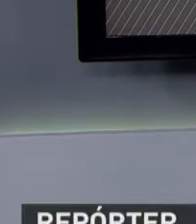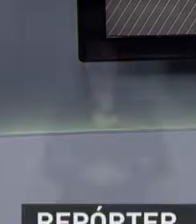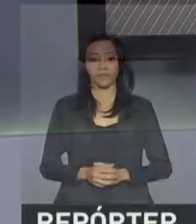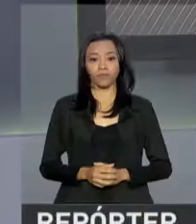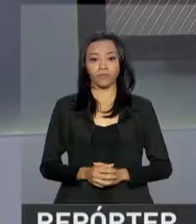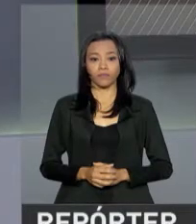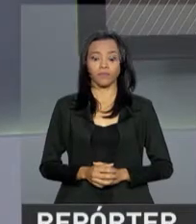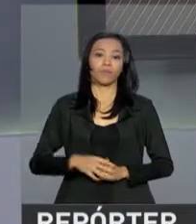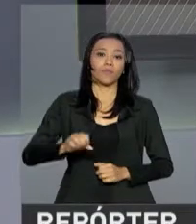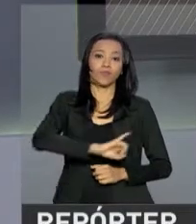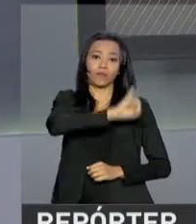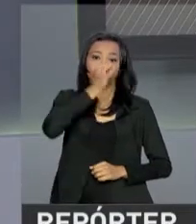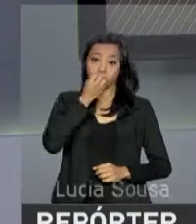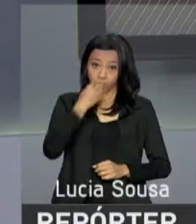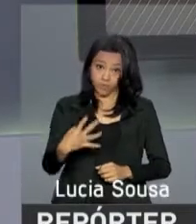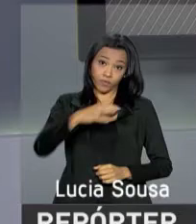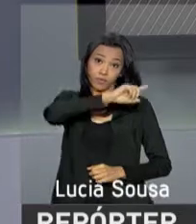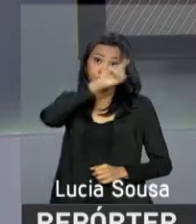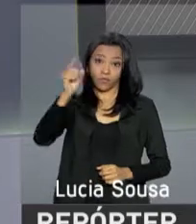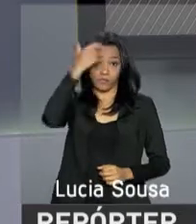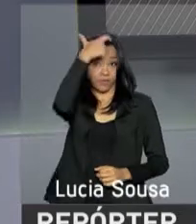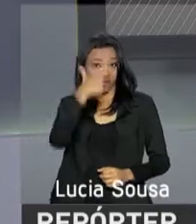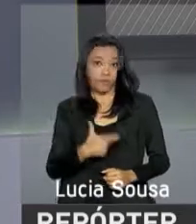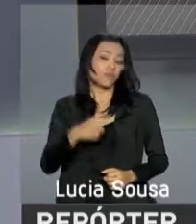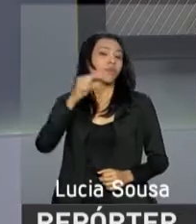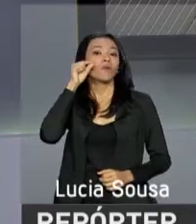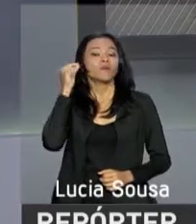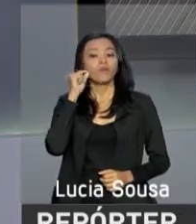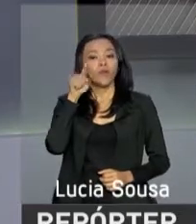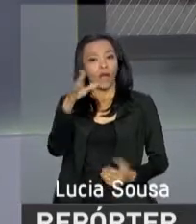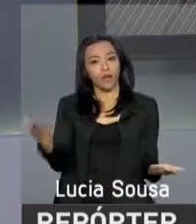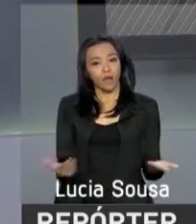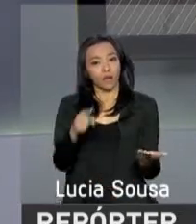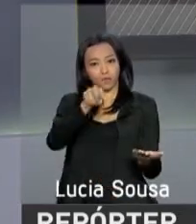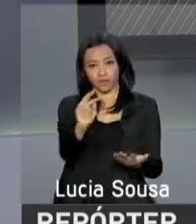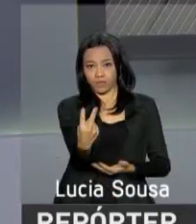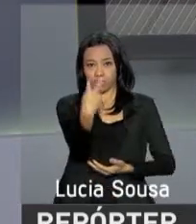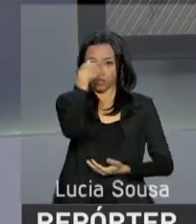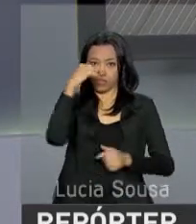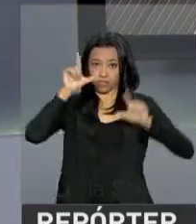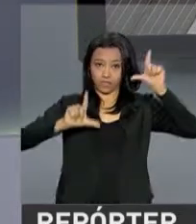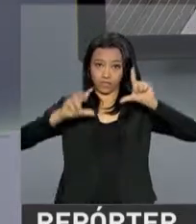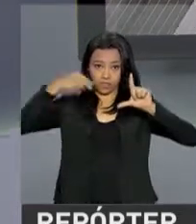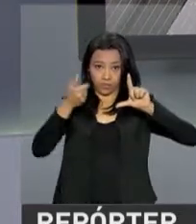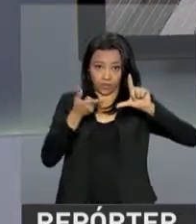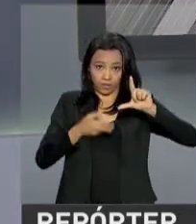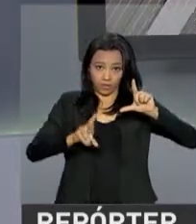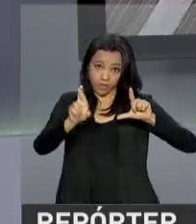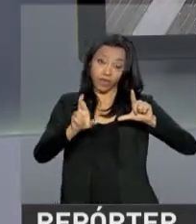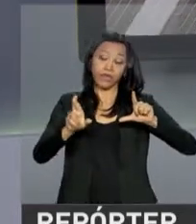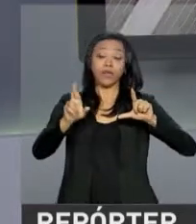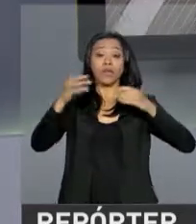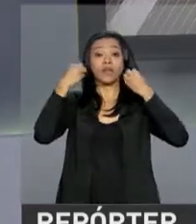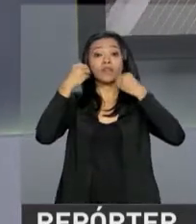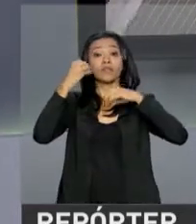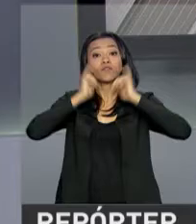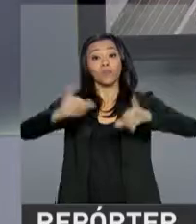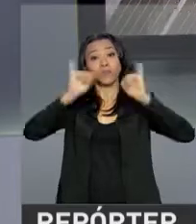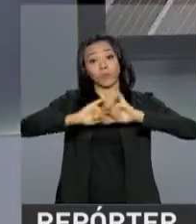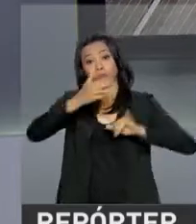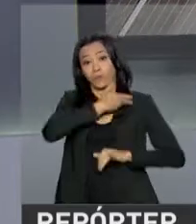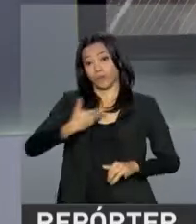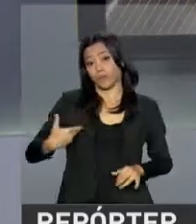Olá, bom dia. Eu sou Thaisa Dias e a partir de agora você acompanha o repórter NBR com as notícias do governo federal desta